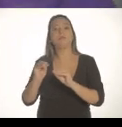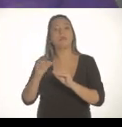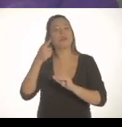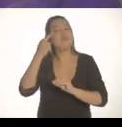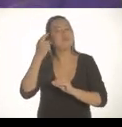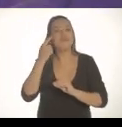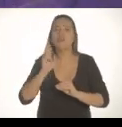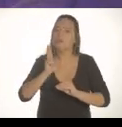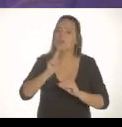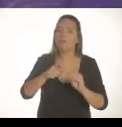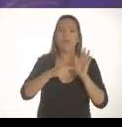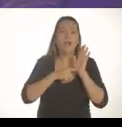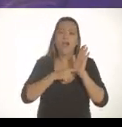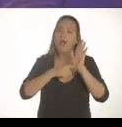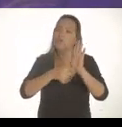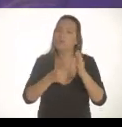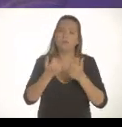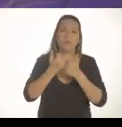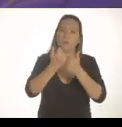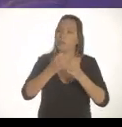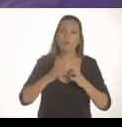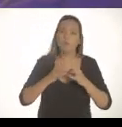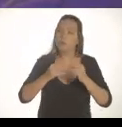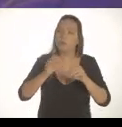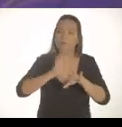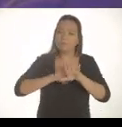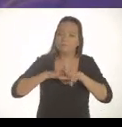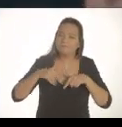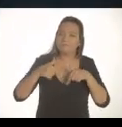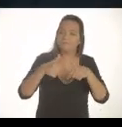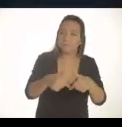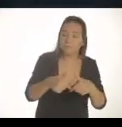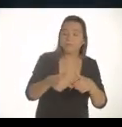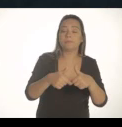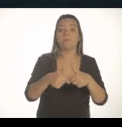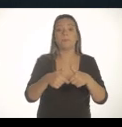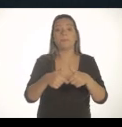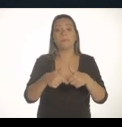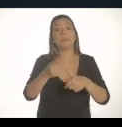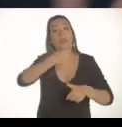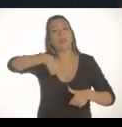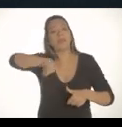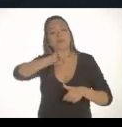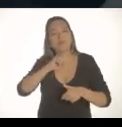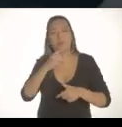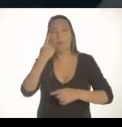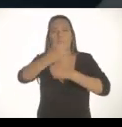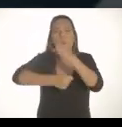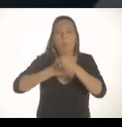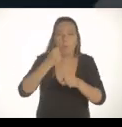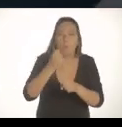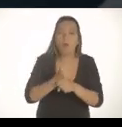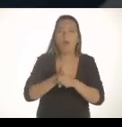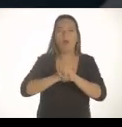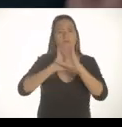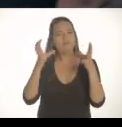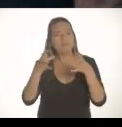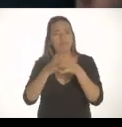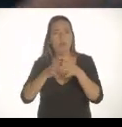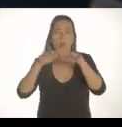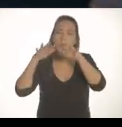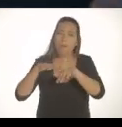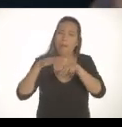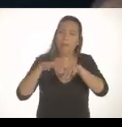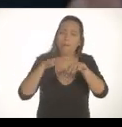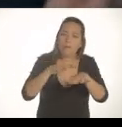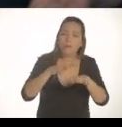à disposição de ajudar o que ele puder, no que ele pudesse. Nessa participação, a gente ficou mais de um ano lutando por todo o complexo do